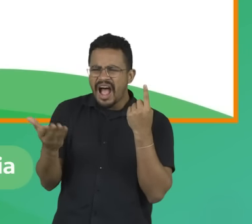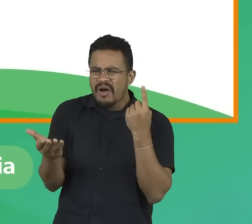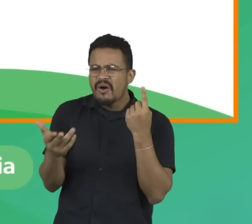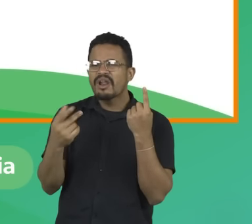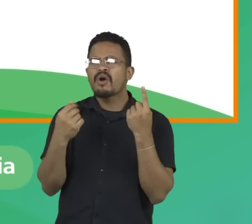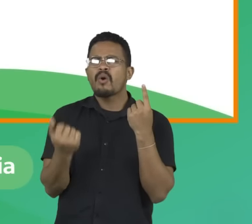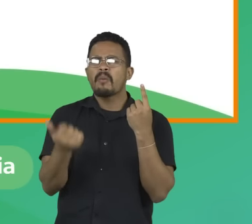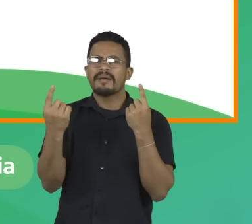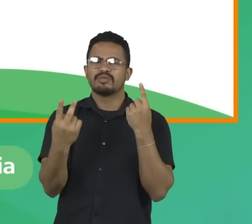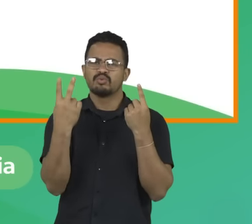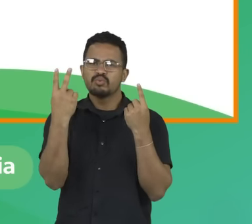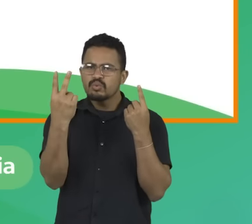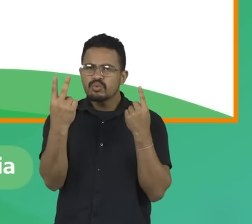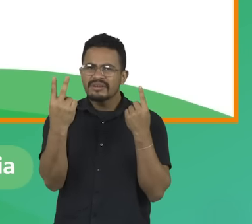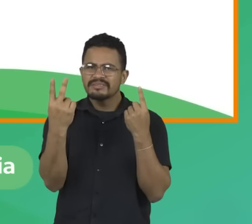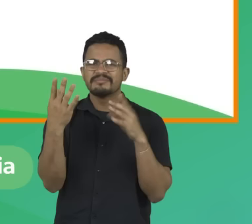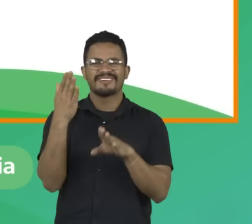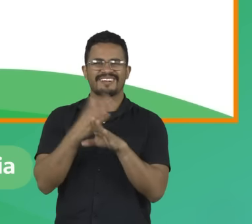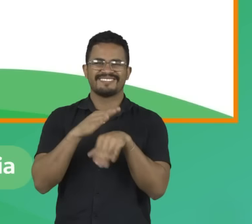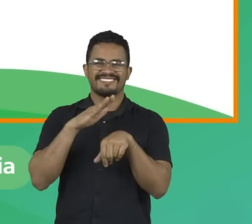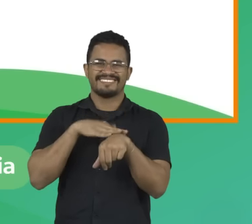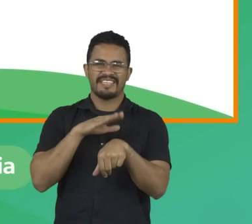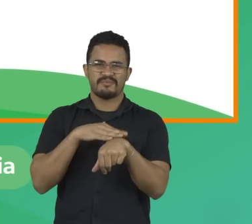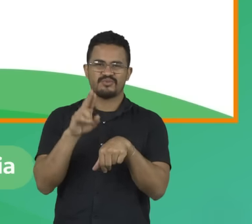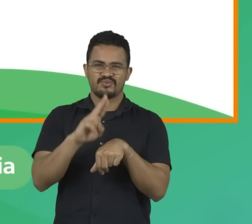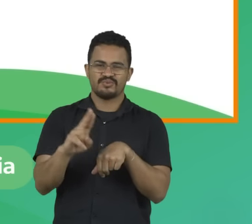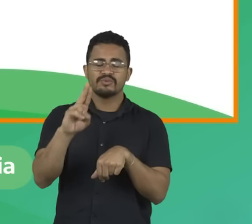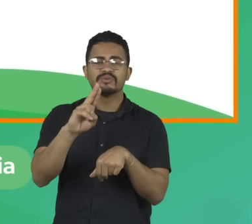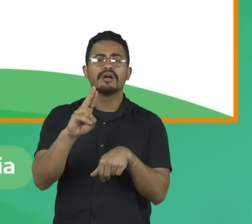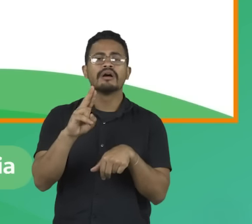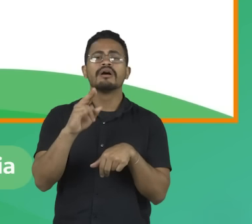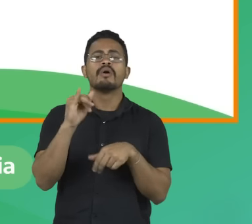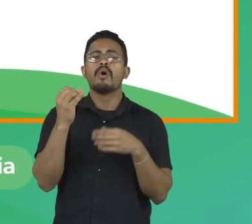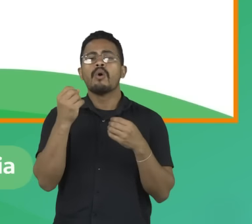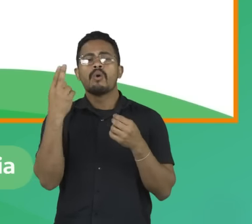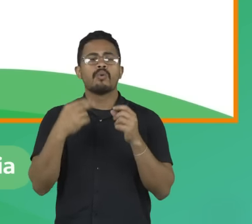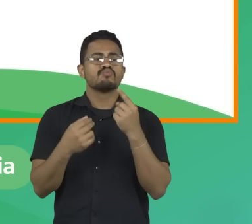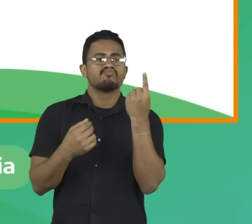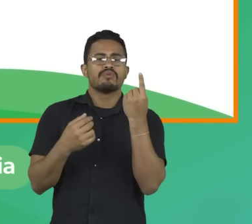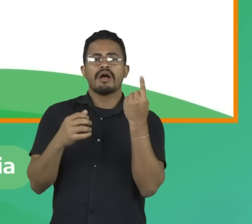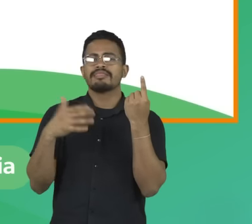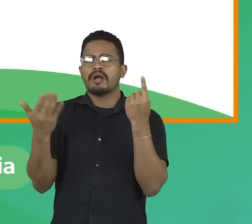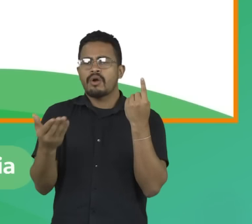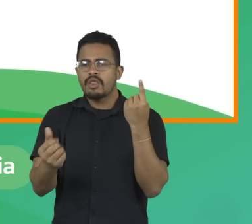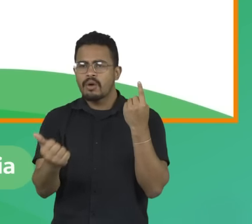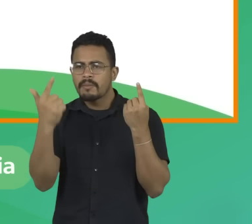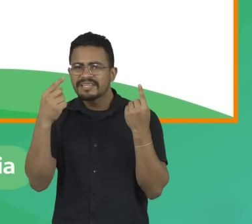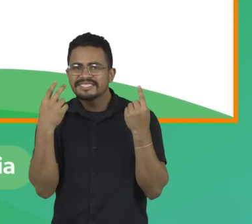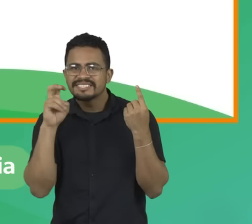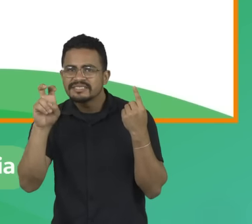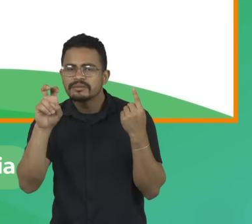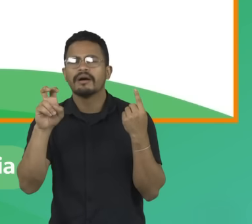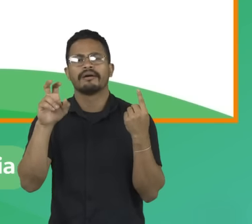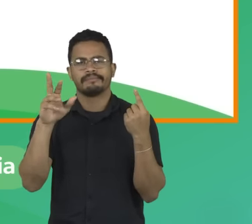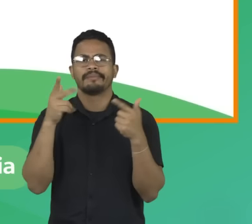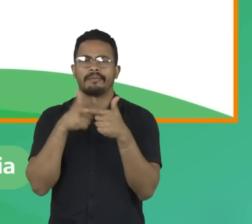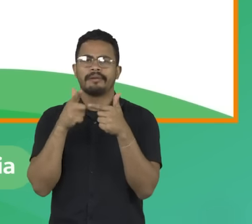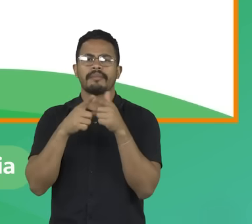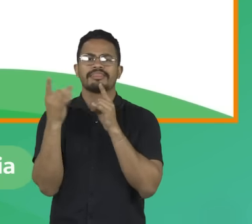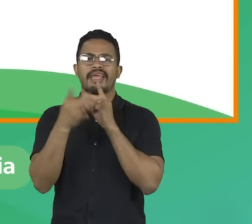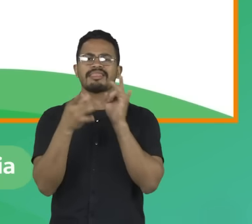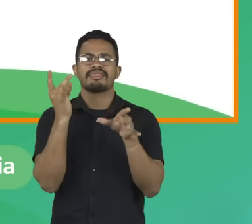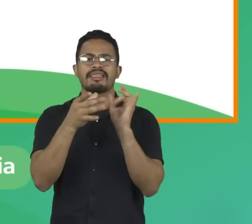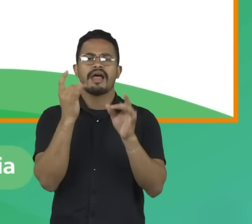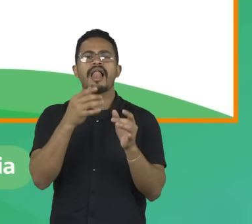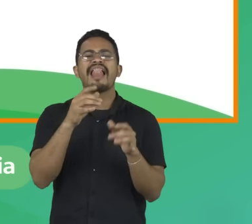lâmpadas, o que antes eram 2, agora você tinha que comprar 5. Então, isso acabava causando um problema muito grande no descarte, no acúmulo de lixo. O